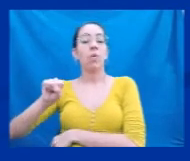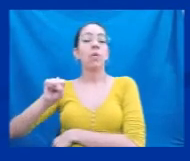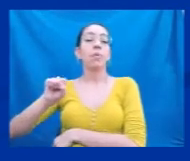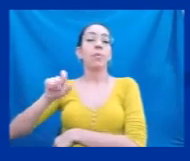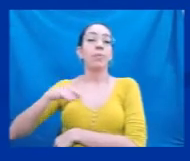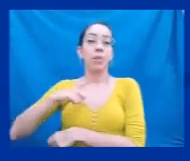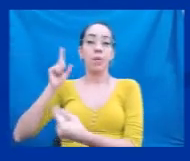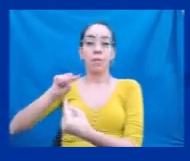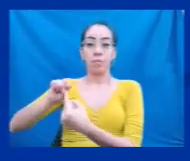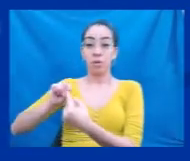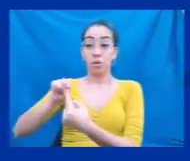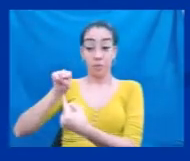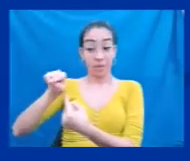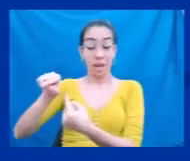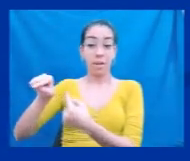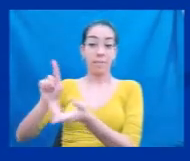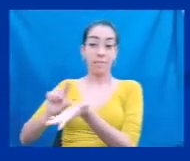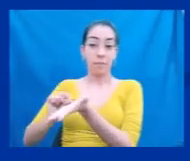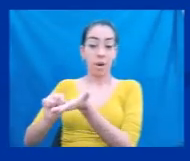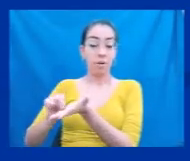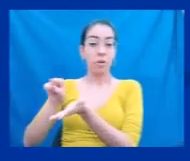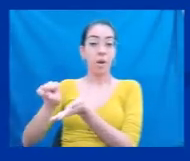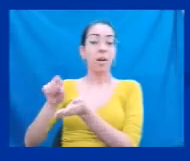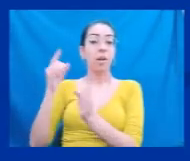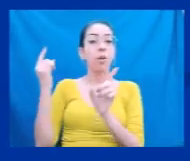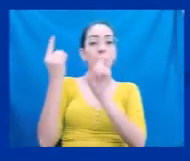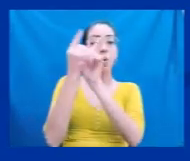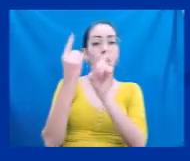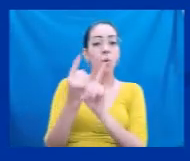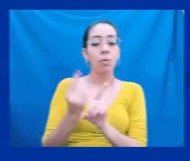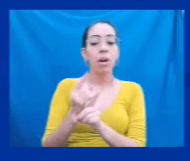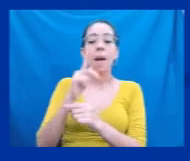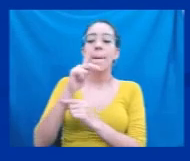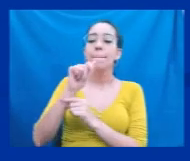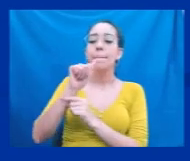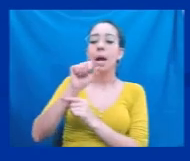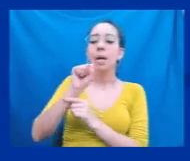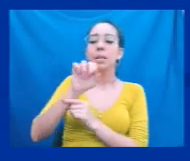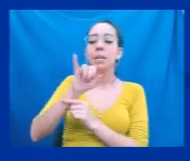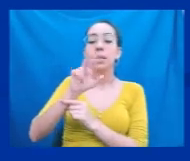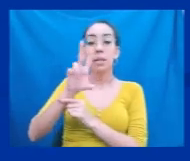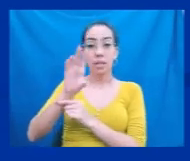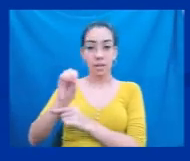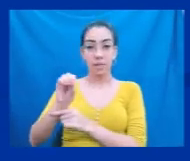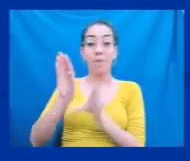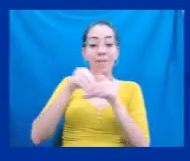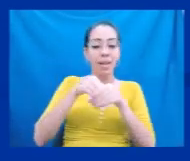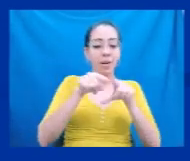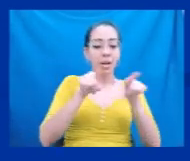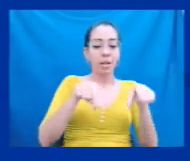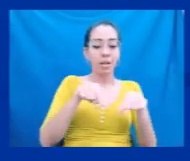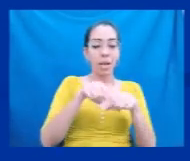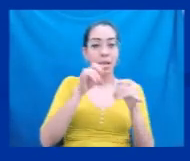objetivos do seu trabalho é identificar passivos químicos que estavam no laboratório, ou seja, produtos que estavam ali no laboratório e que